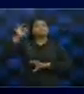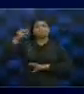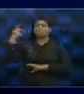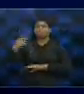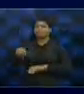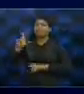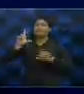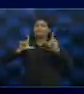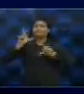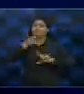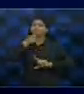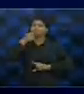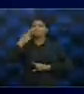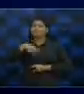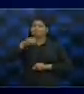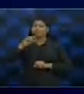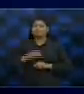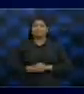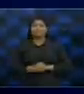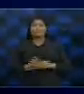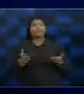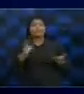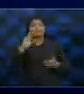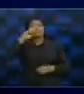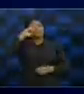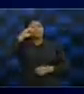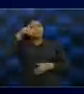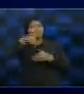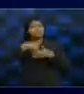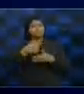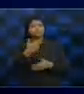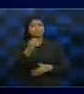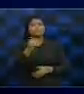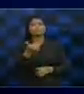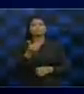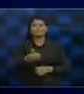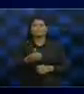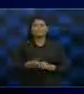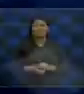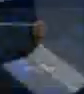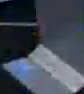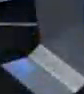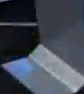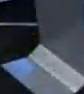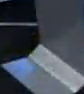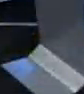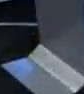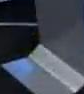Band Amazonas. Band Eleições 2016.